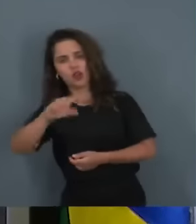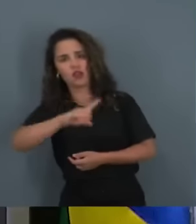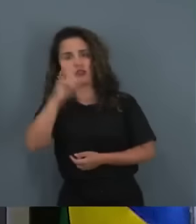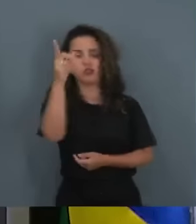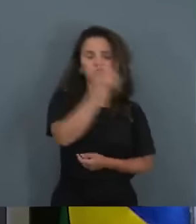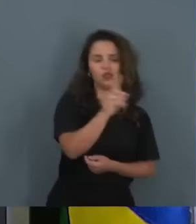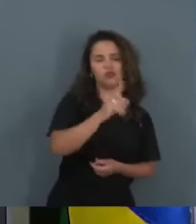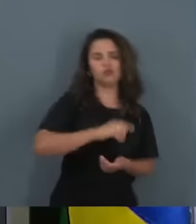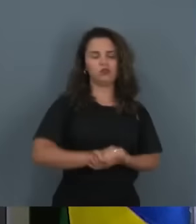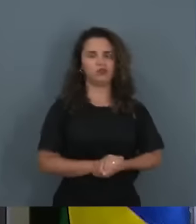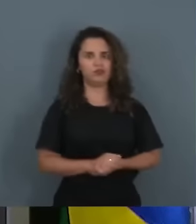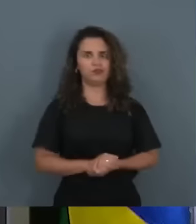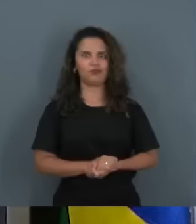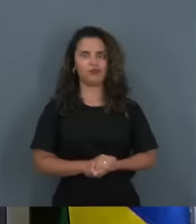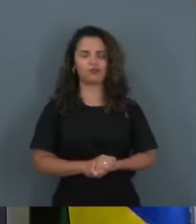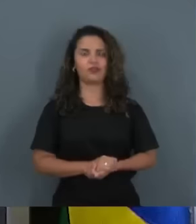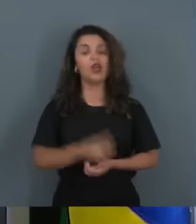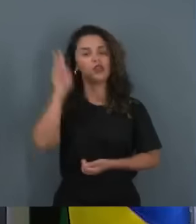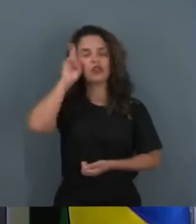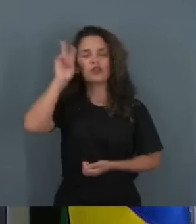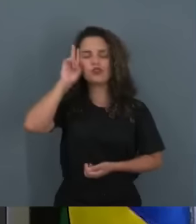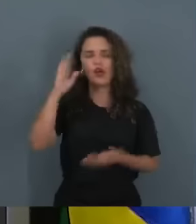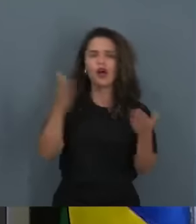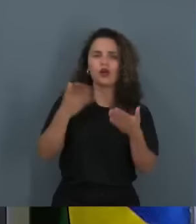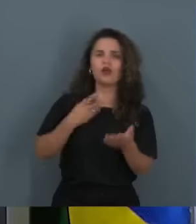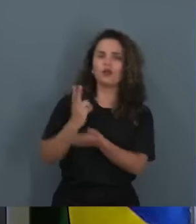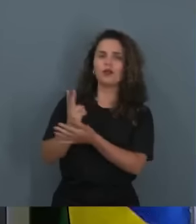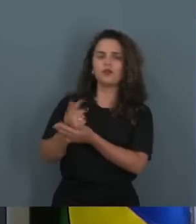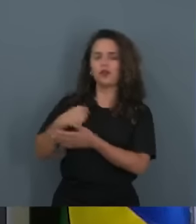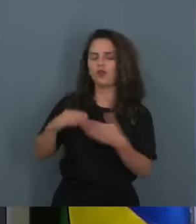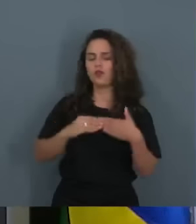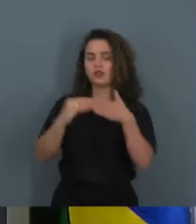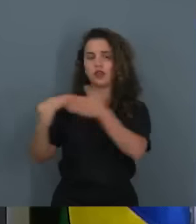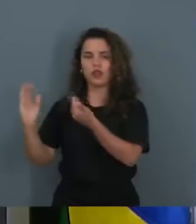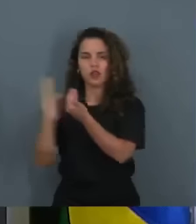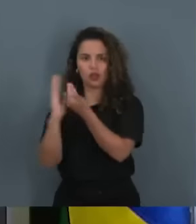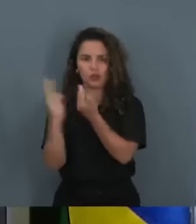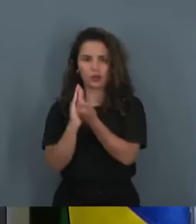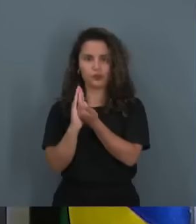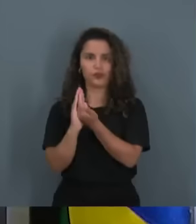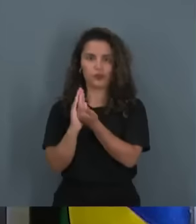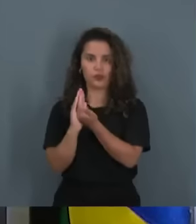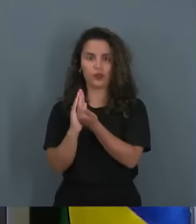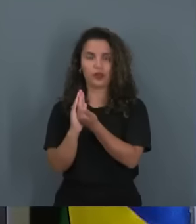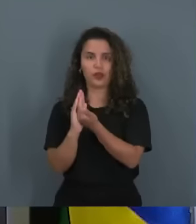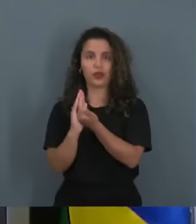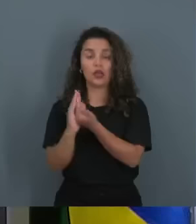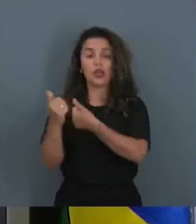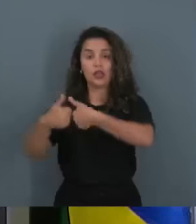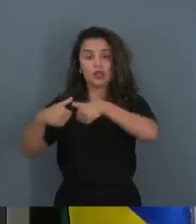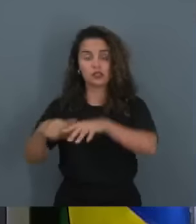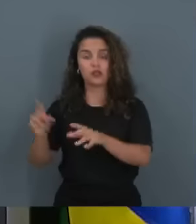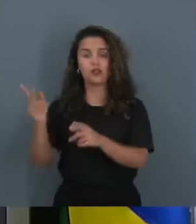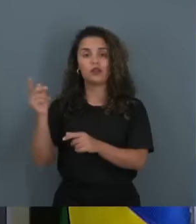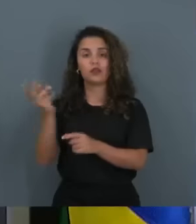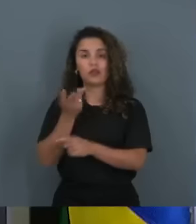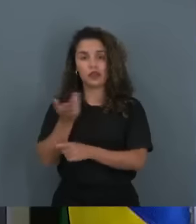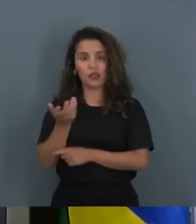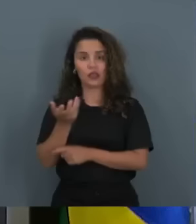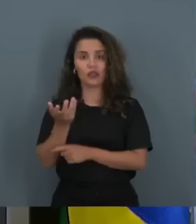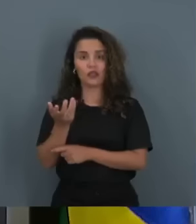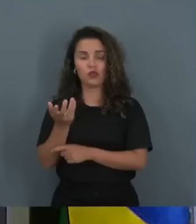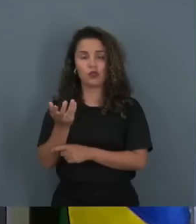todo dia. Agora mesmo eu vou sair daqui e vou para a Câmara dos Deputados, que estão lá querendo dar uma suspensão a